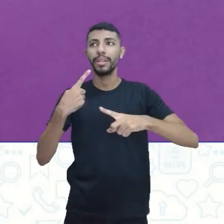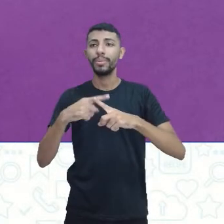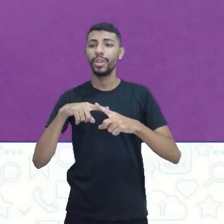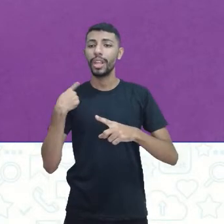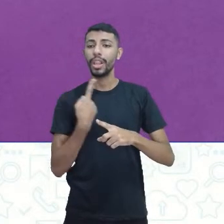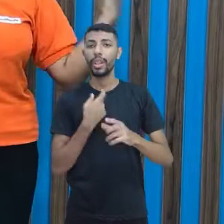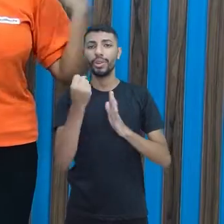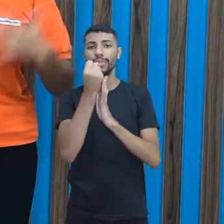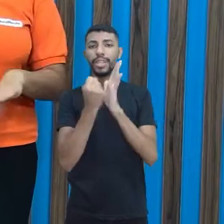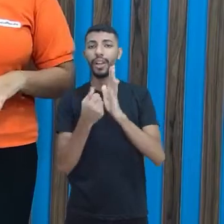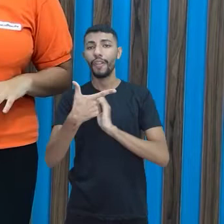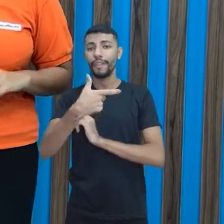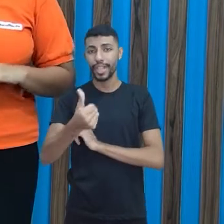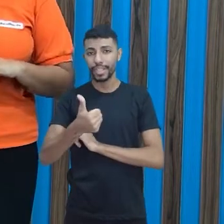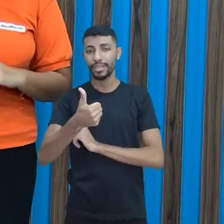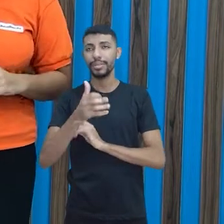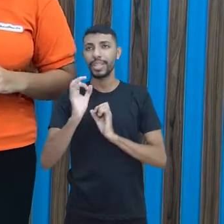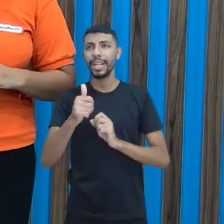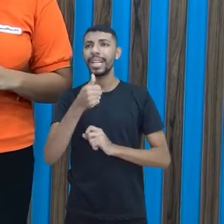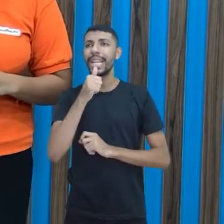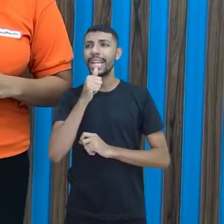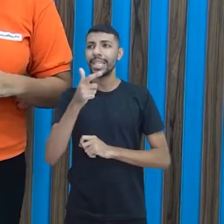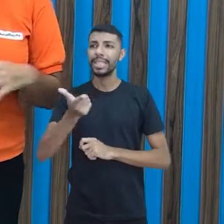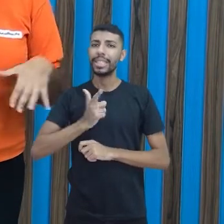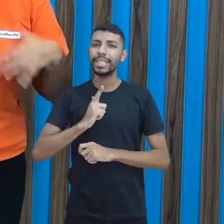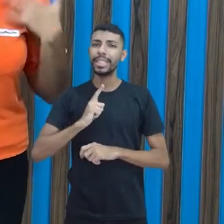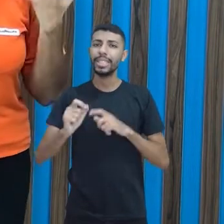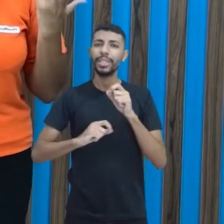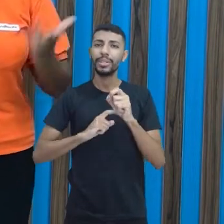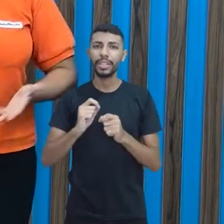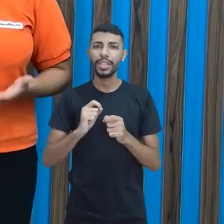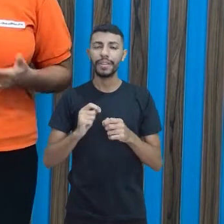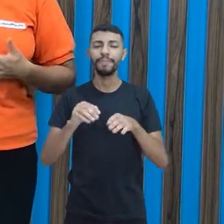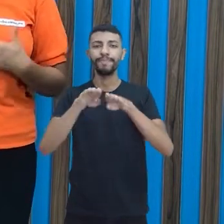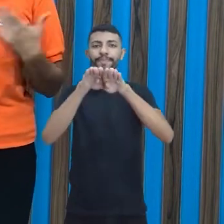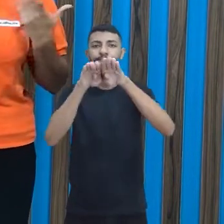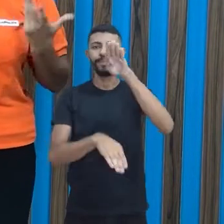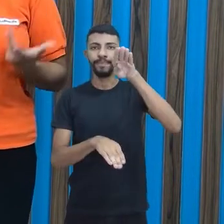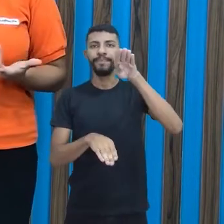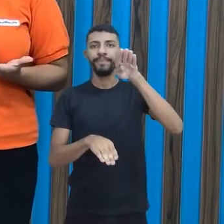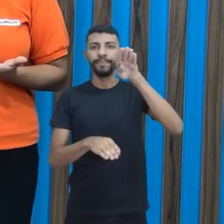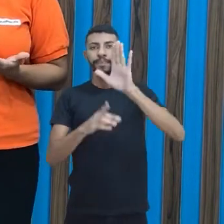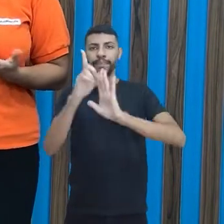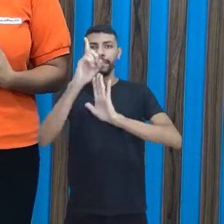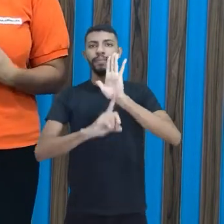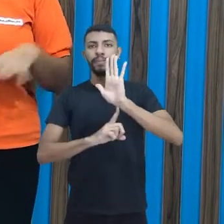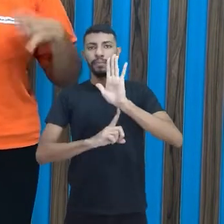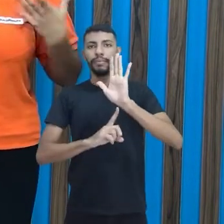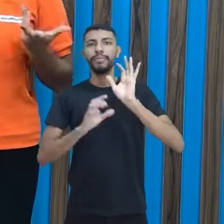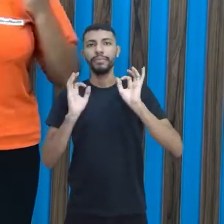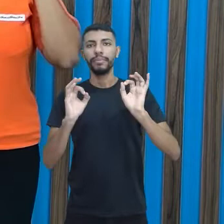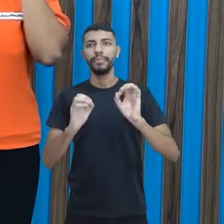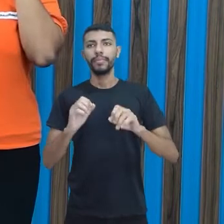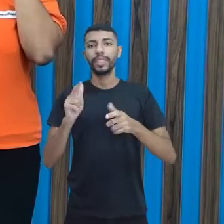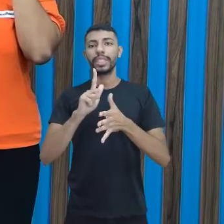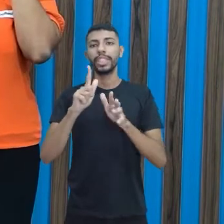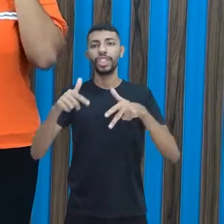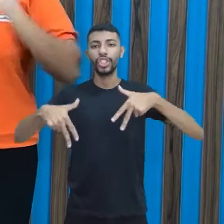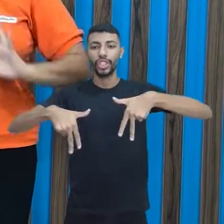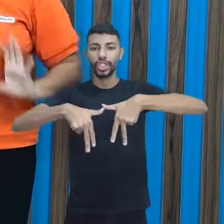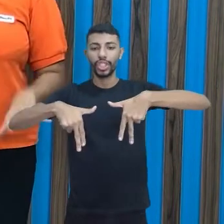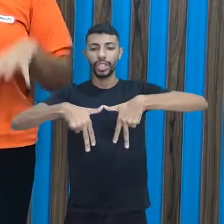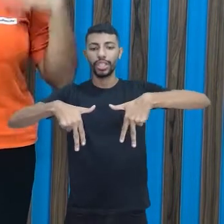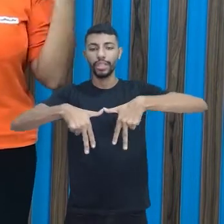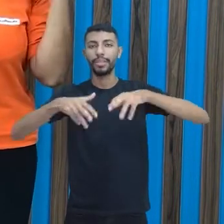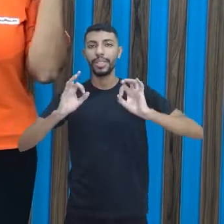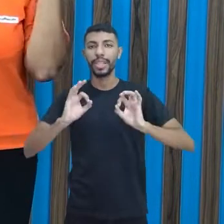XXI e ainda temos uma sucessão de desigualdades de direitos, né, entre gêneros. Então a gente precisa